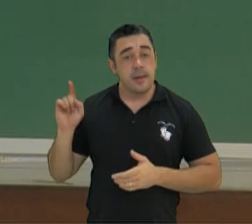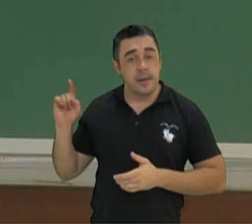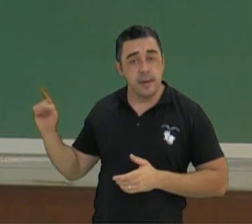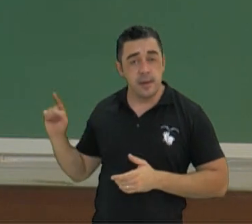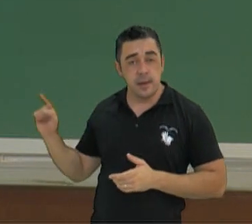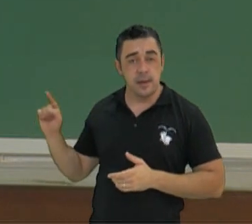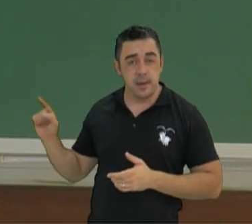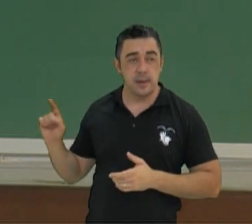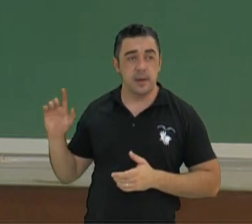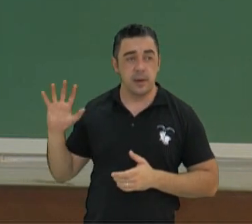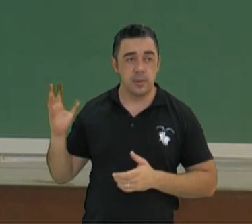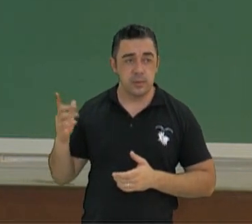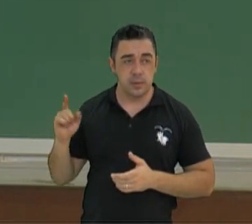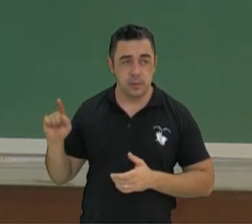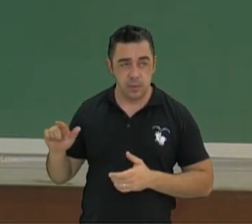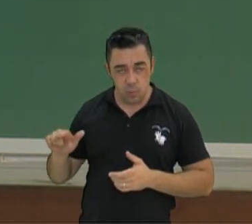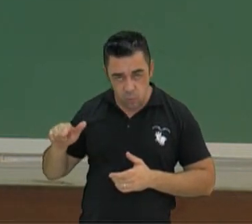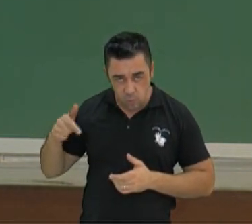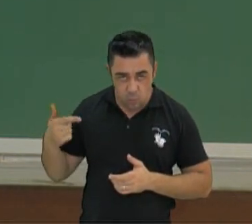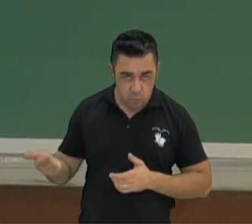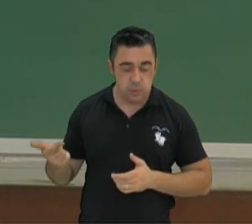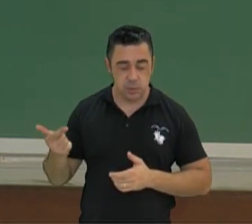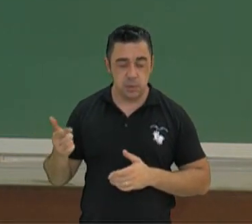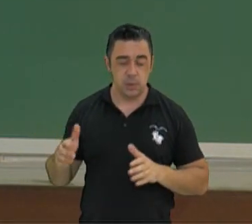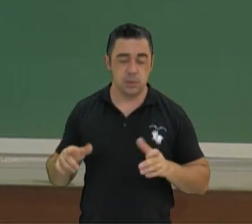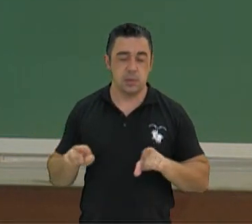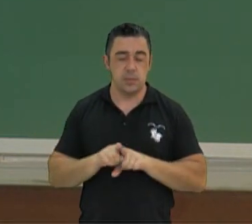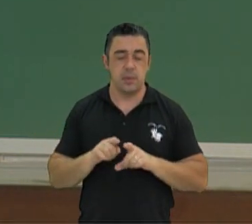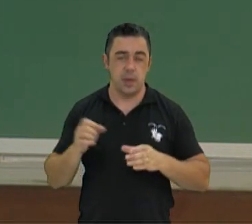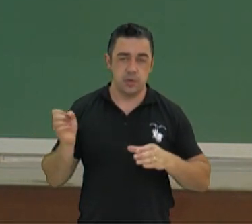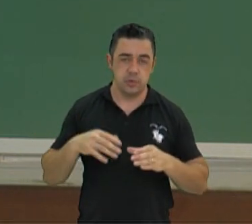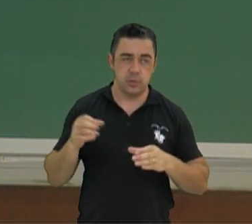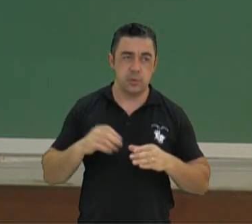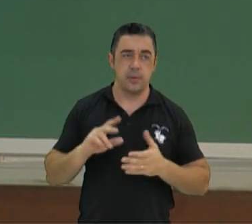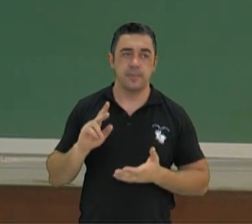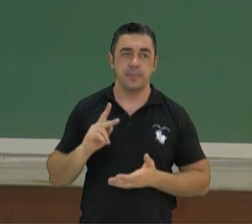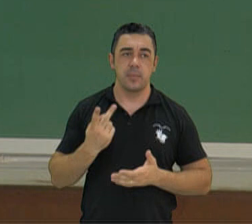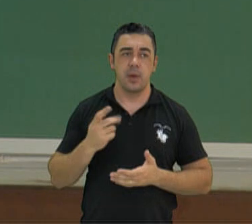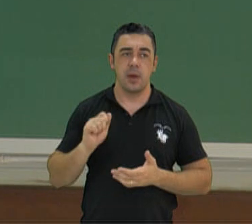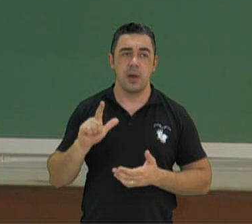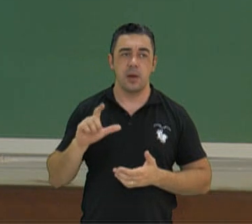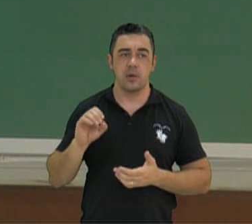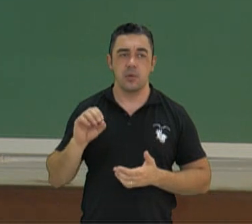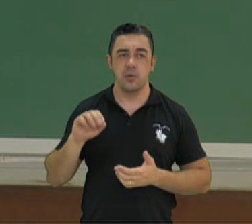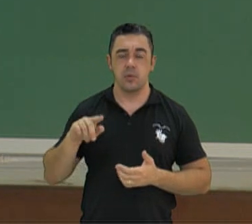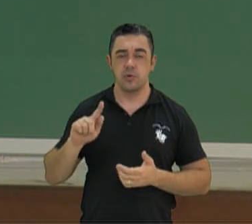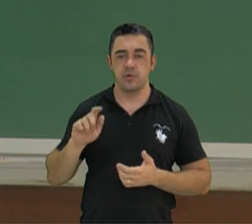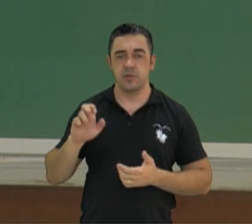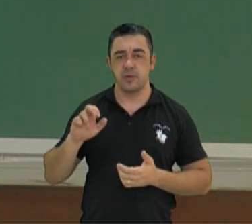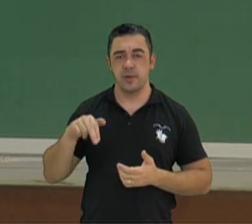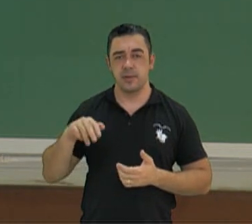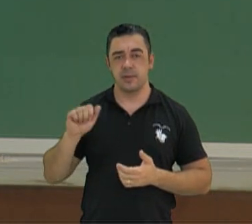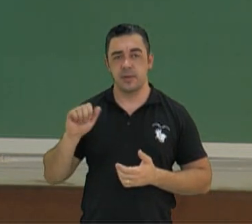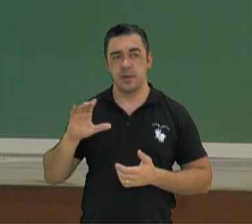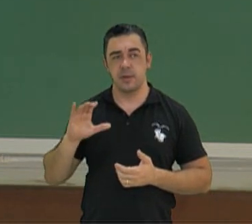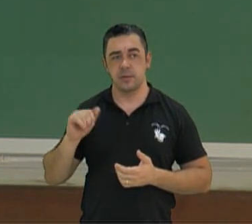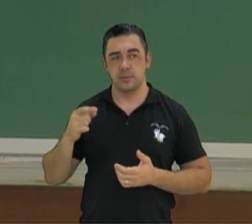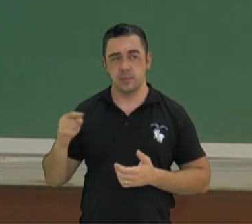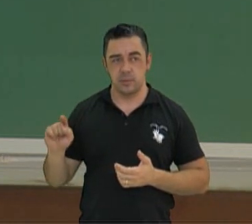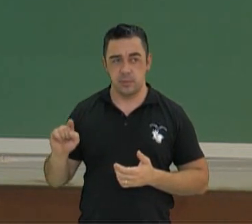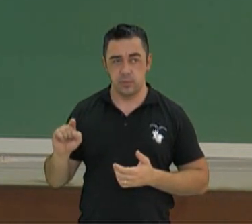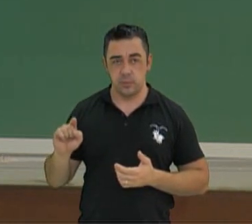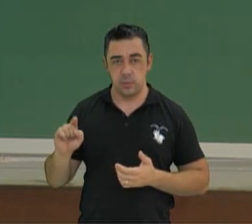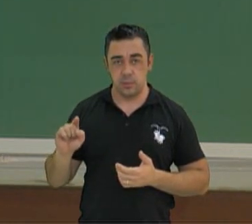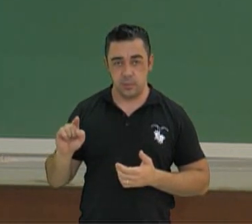reação, outra reação química de adição, envolve a adição